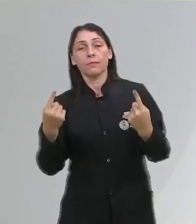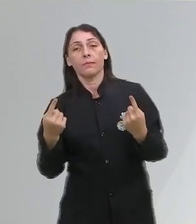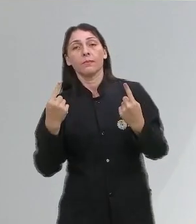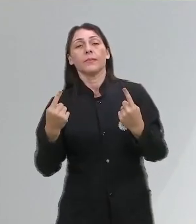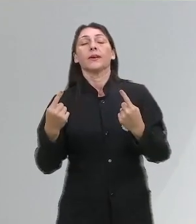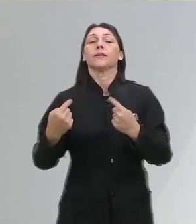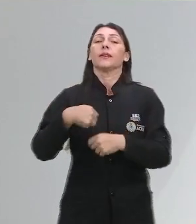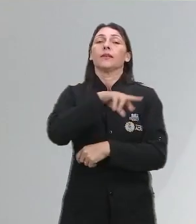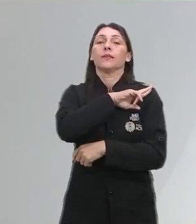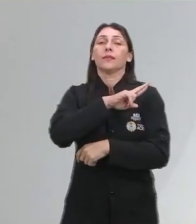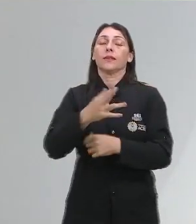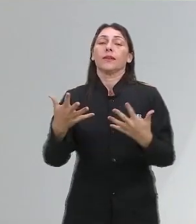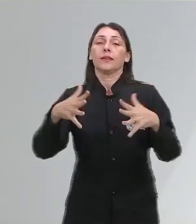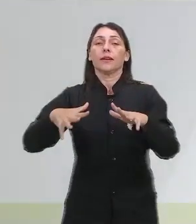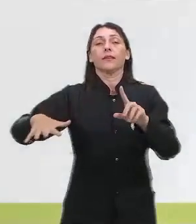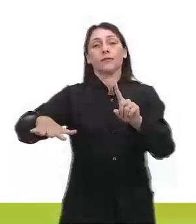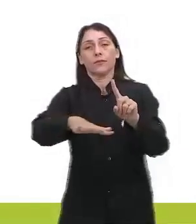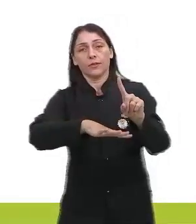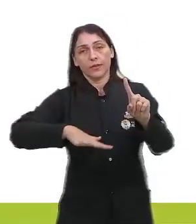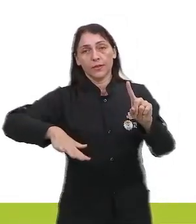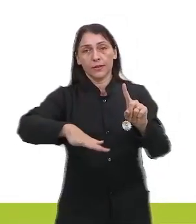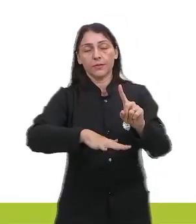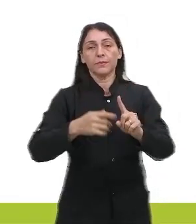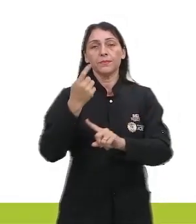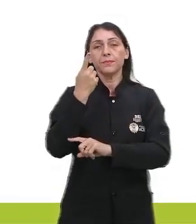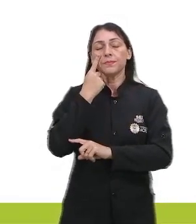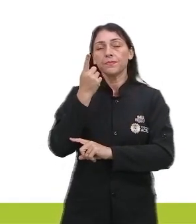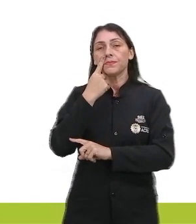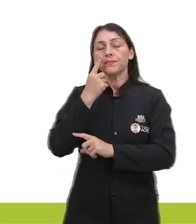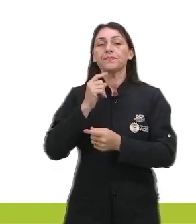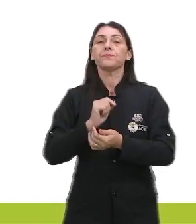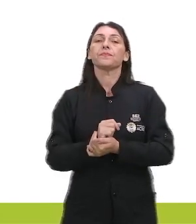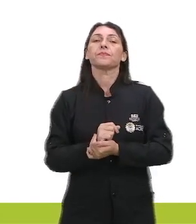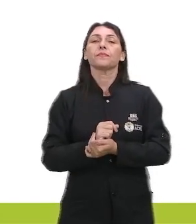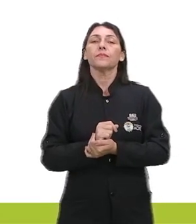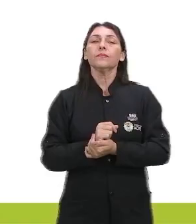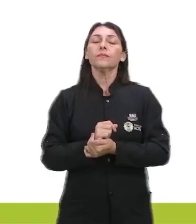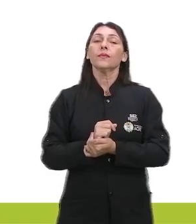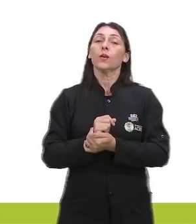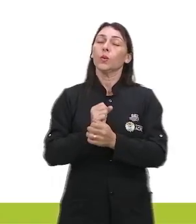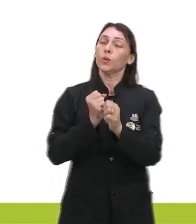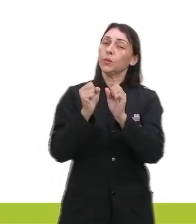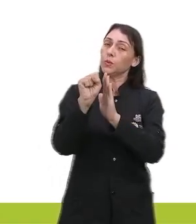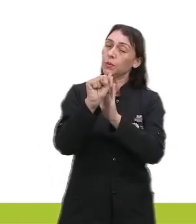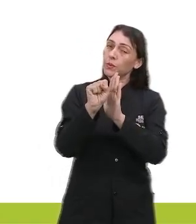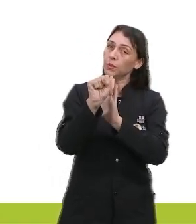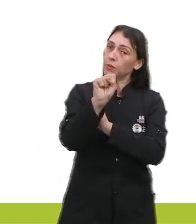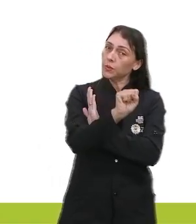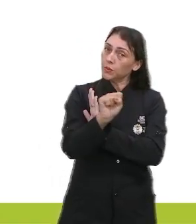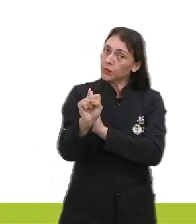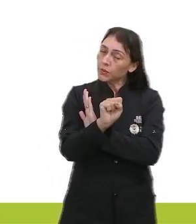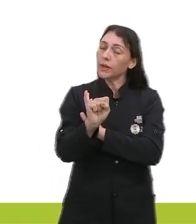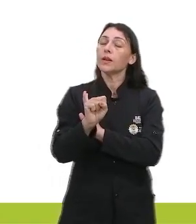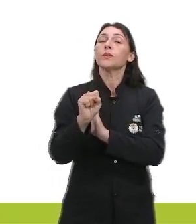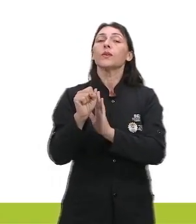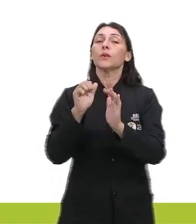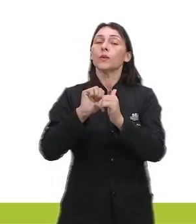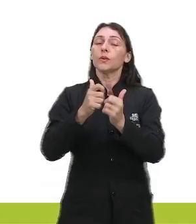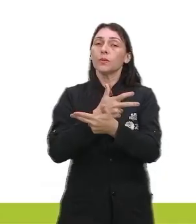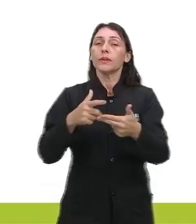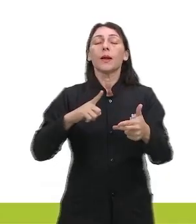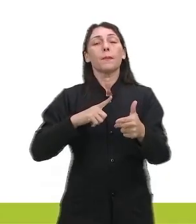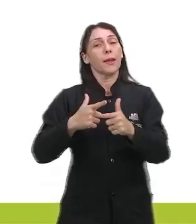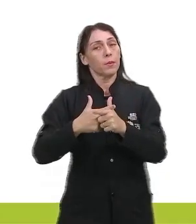grandes papéis é a integração social. Então, vamos lá. No entanto, ao longo dos séculos, os esportes também têm sido palco de